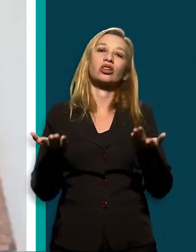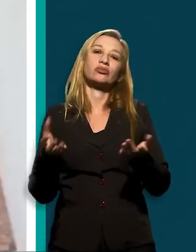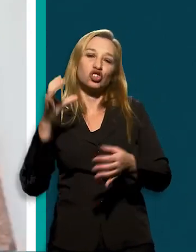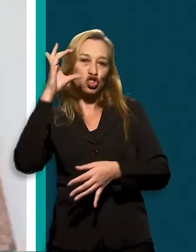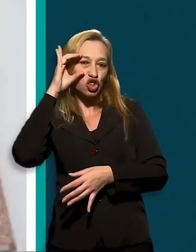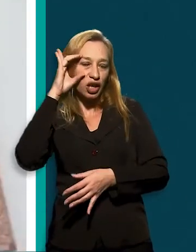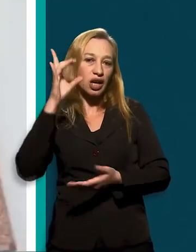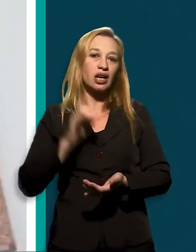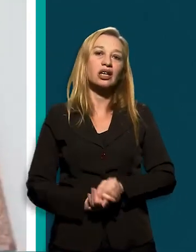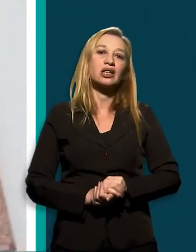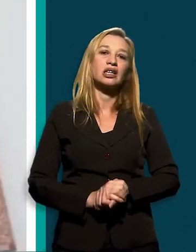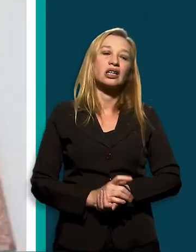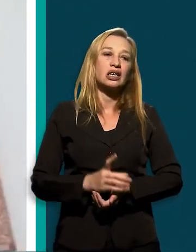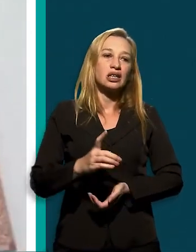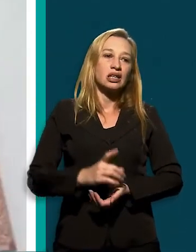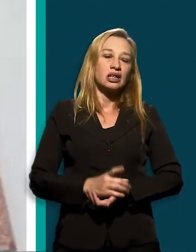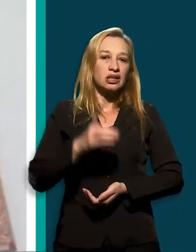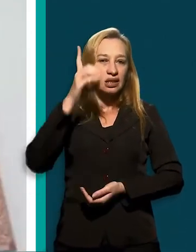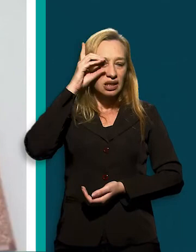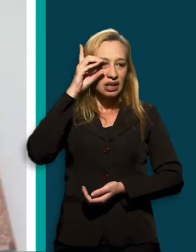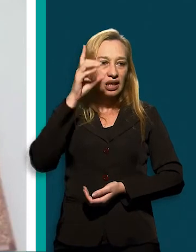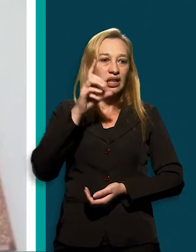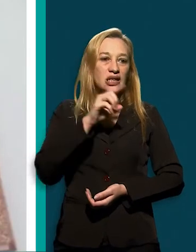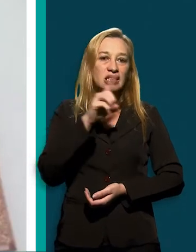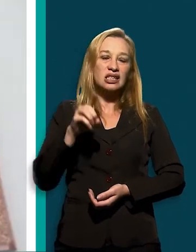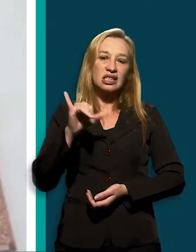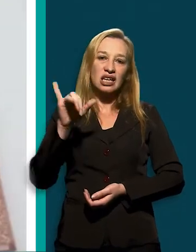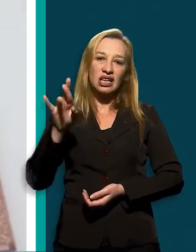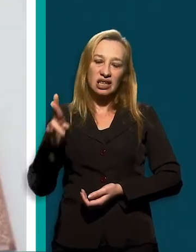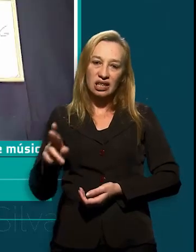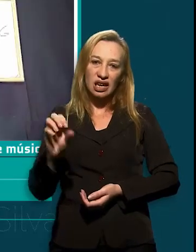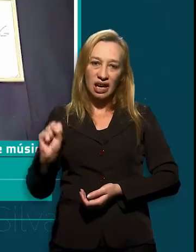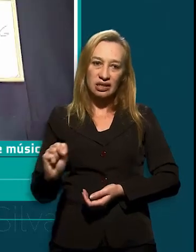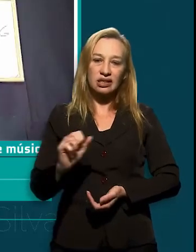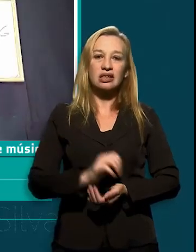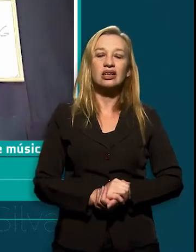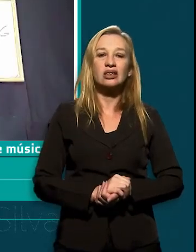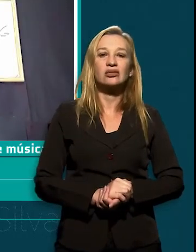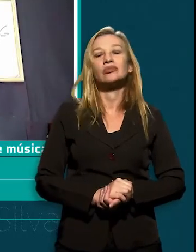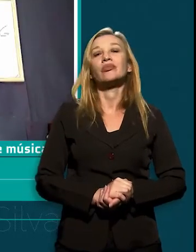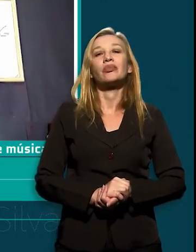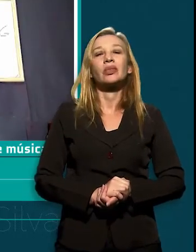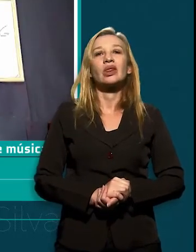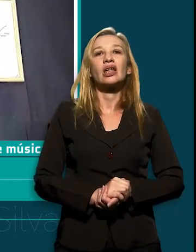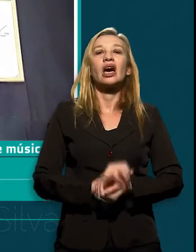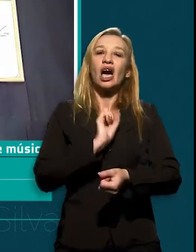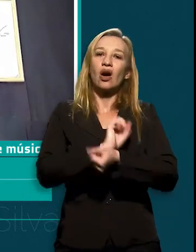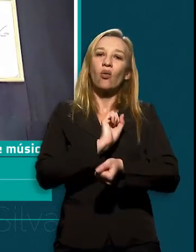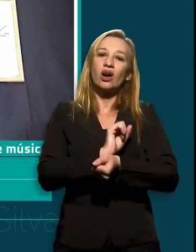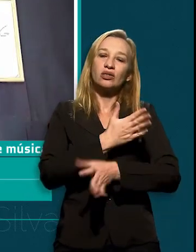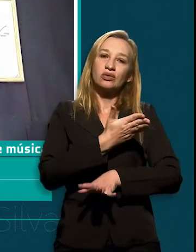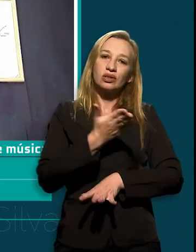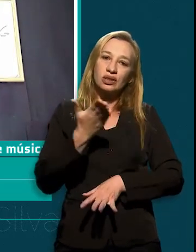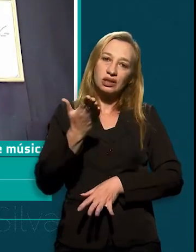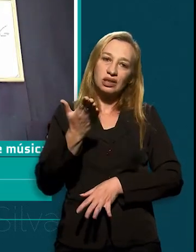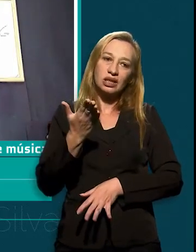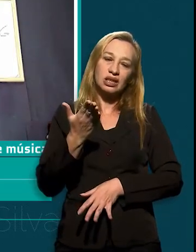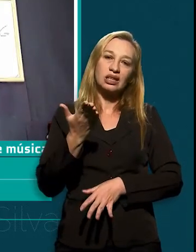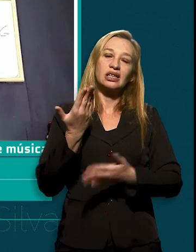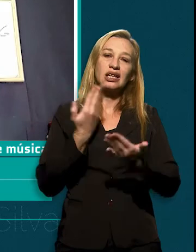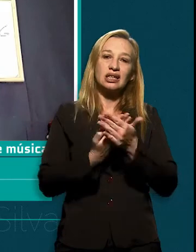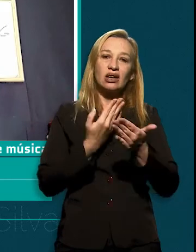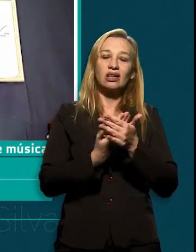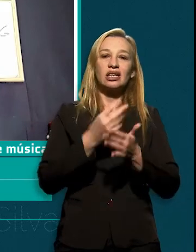pelo Instagram. No Instagram é zns.rj. Tá bom? É isso. Espero aguardá-los